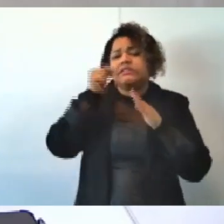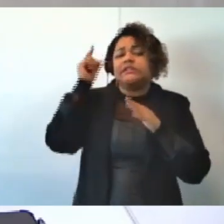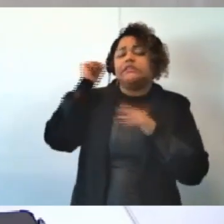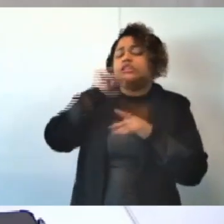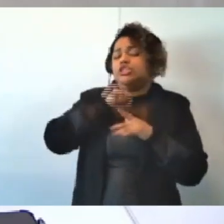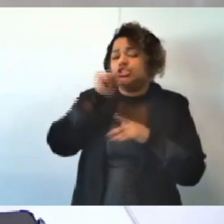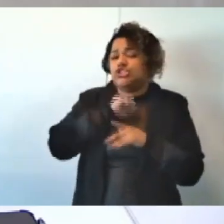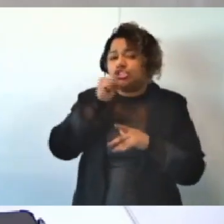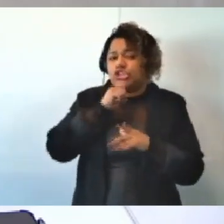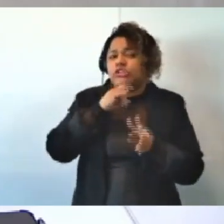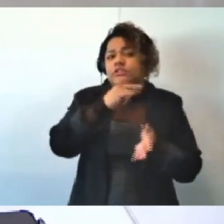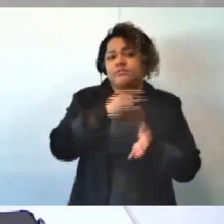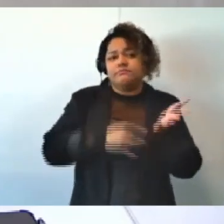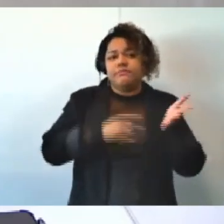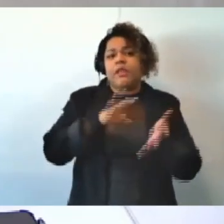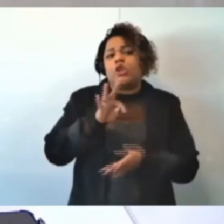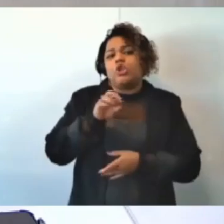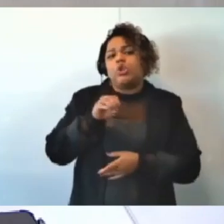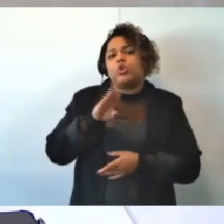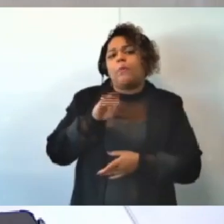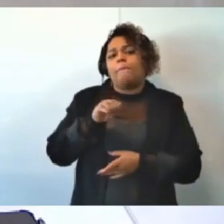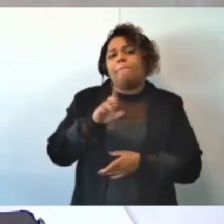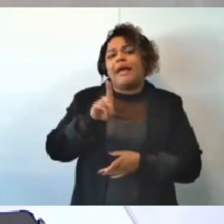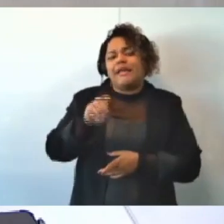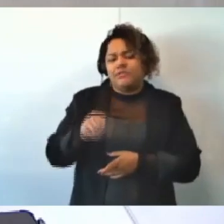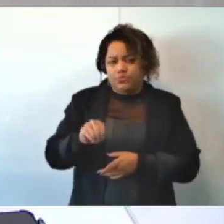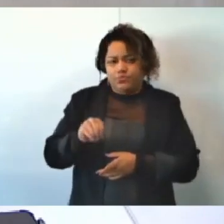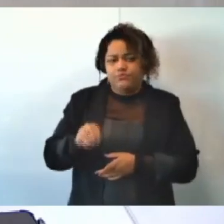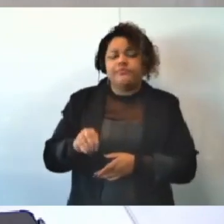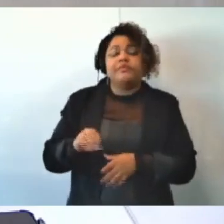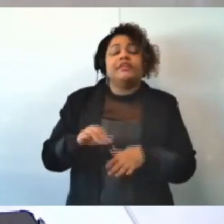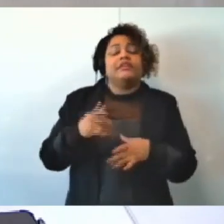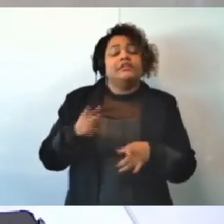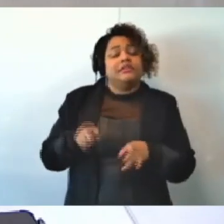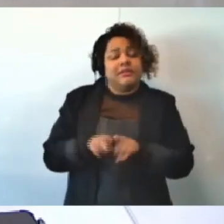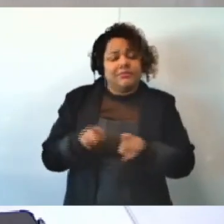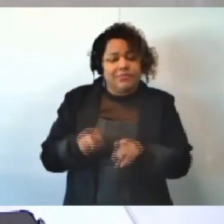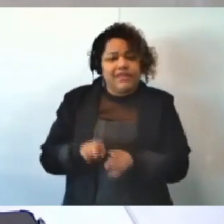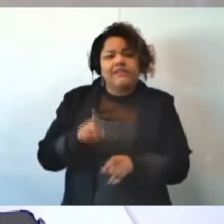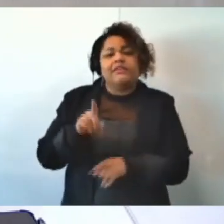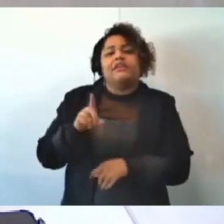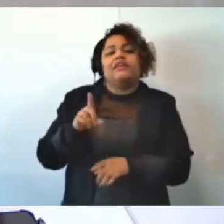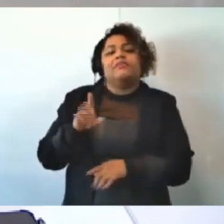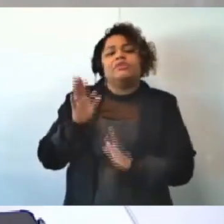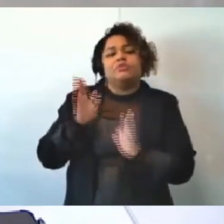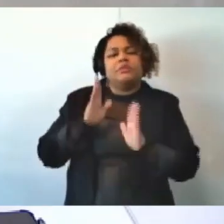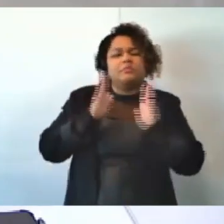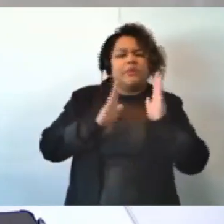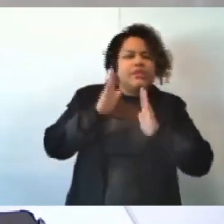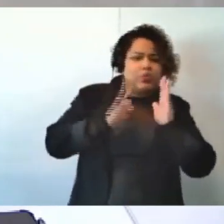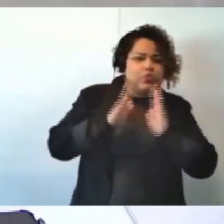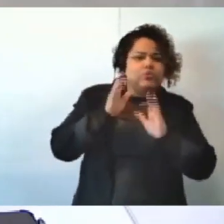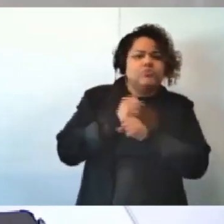mas também de Belo Horizonte, década de 20, década de 30. E, ao invés de ter uma